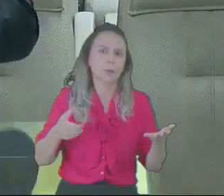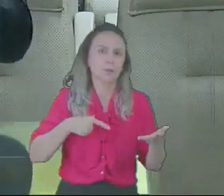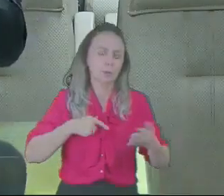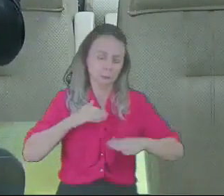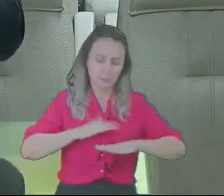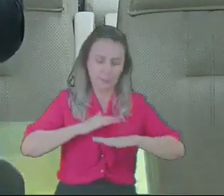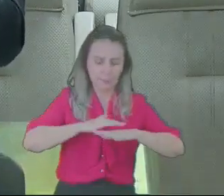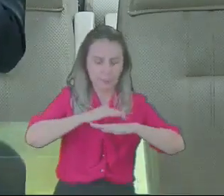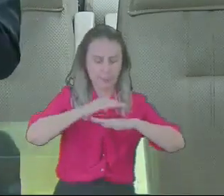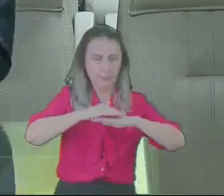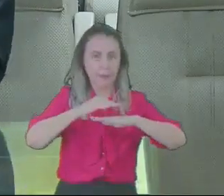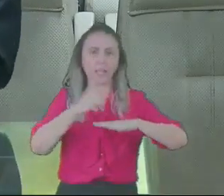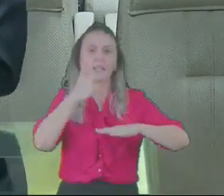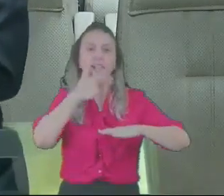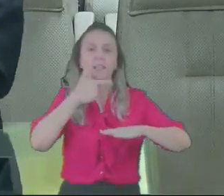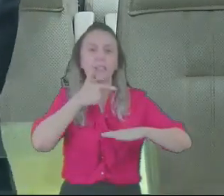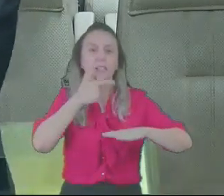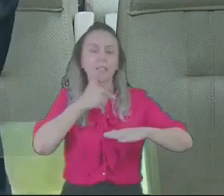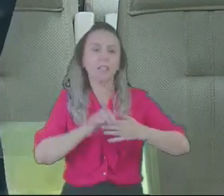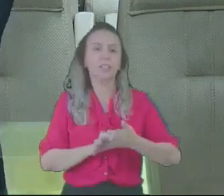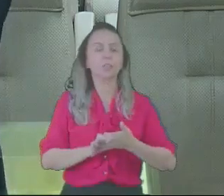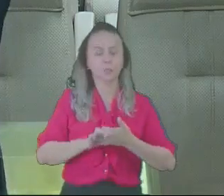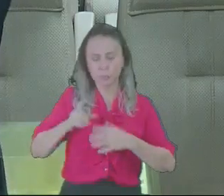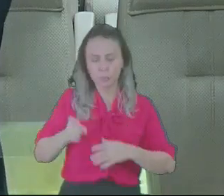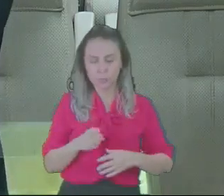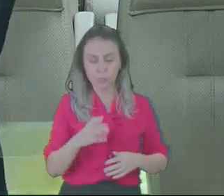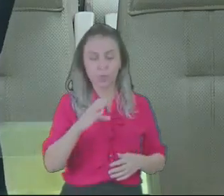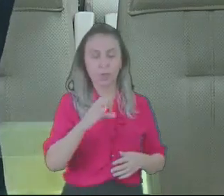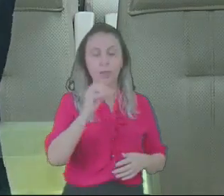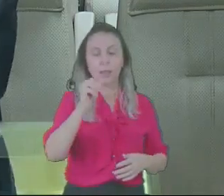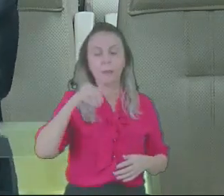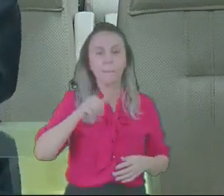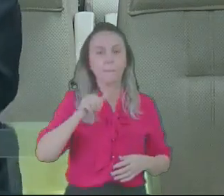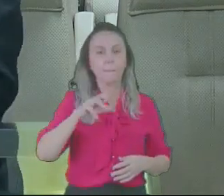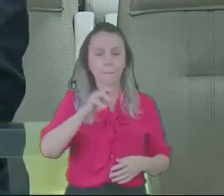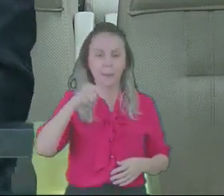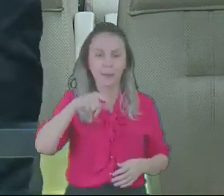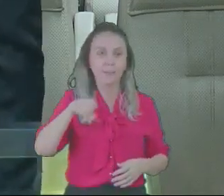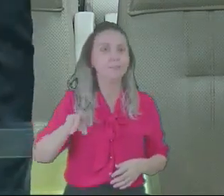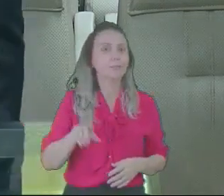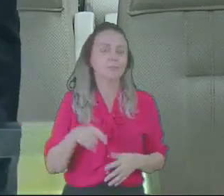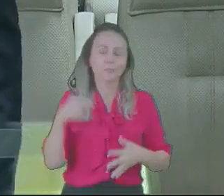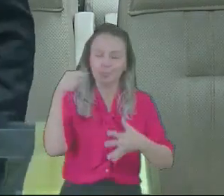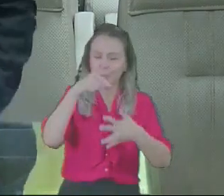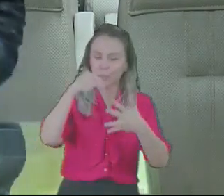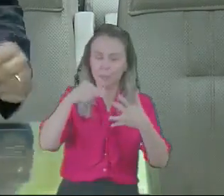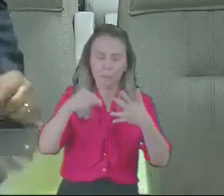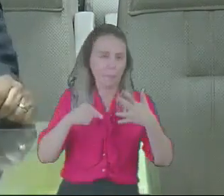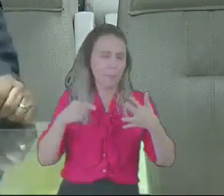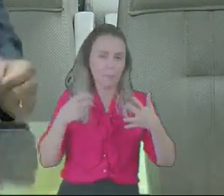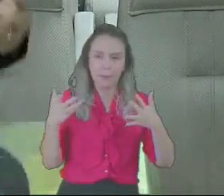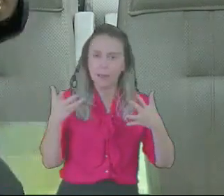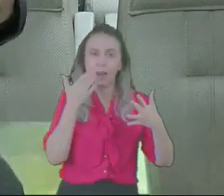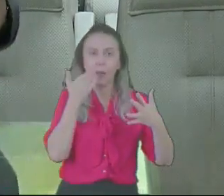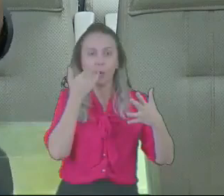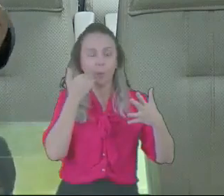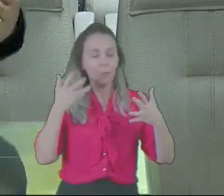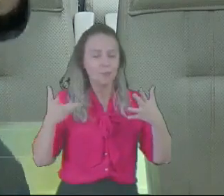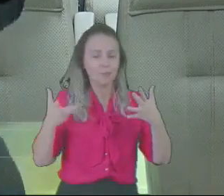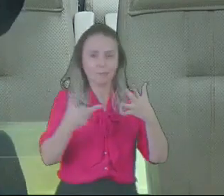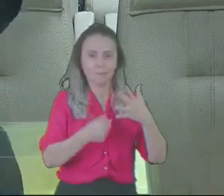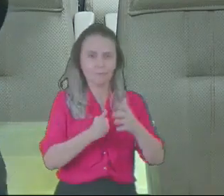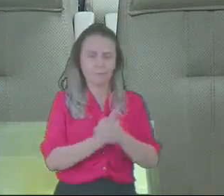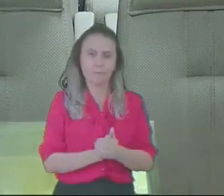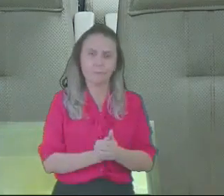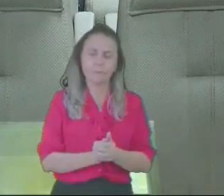queijos camarão a moranga colocaríamos bife à parmegiana então uma coisa esplendorosa ele manda